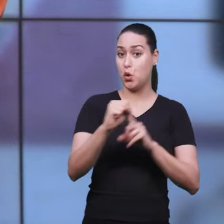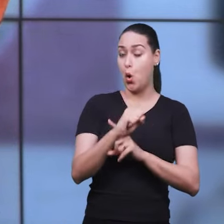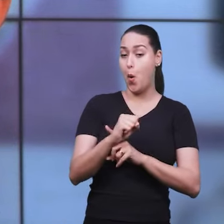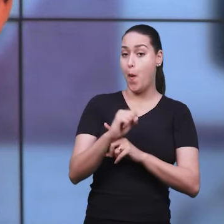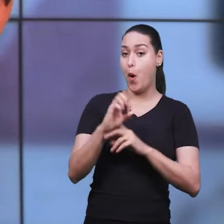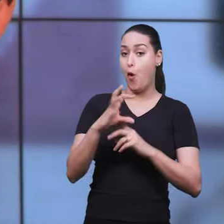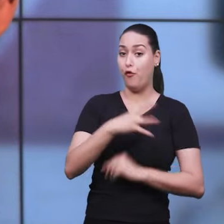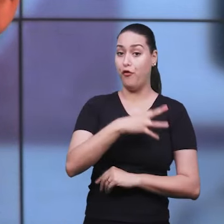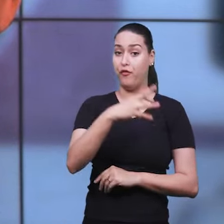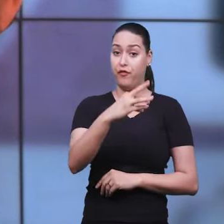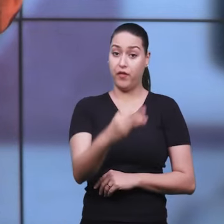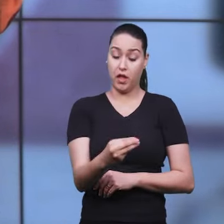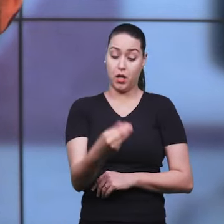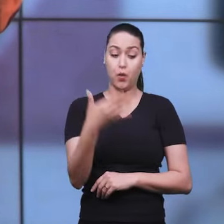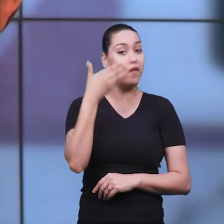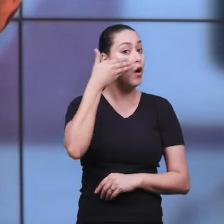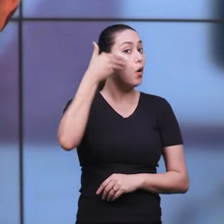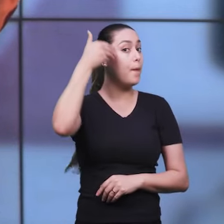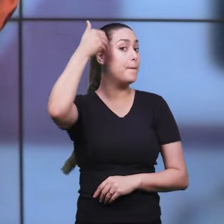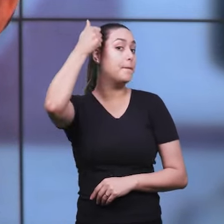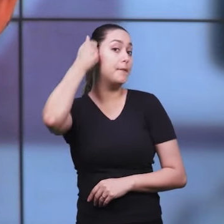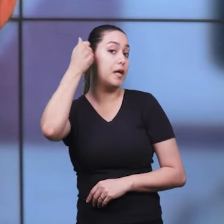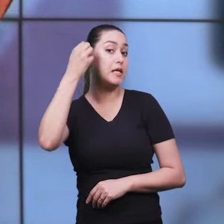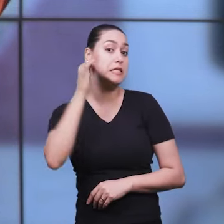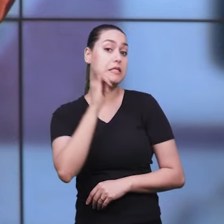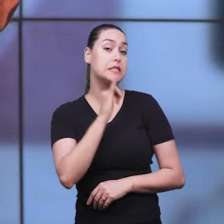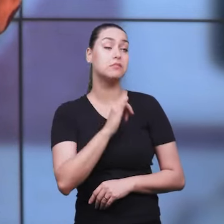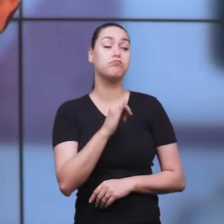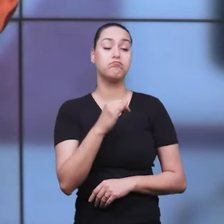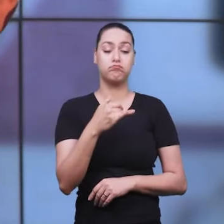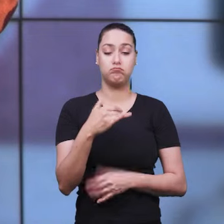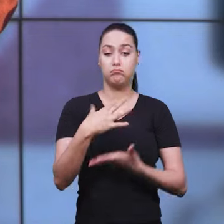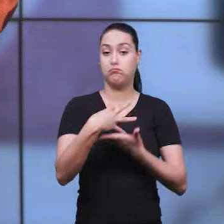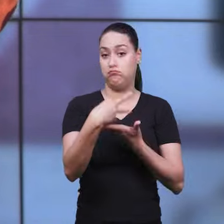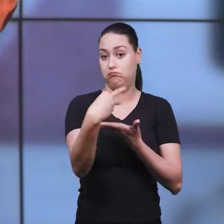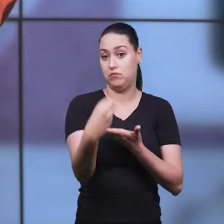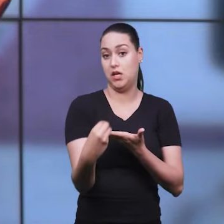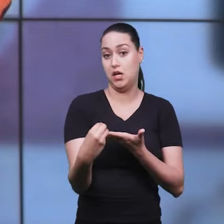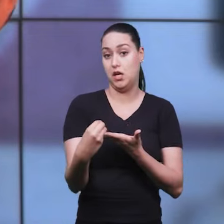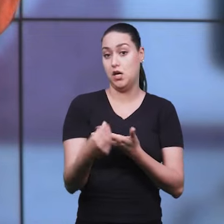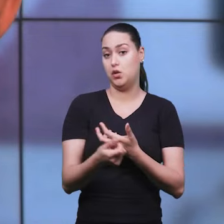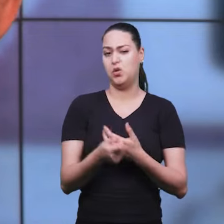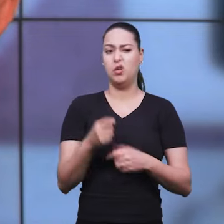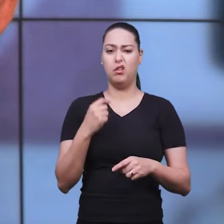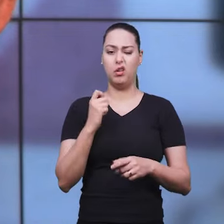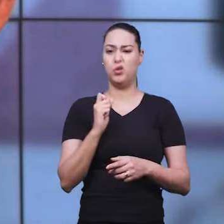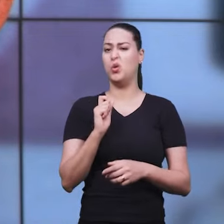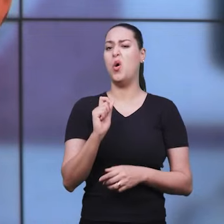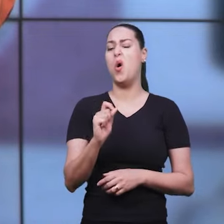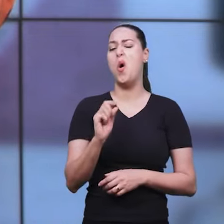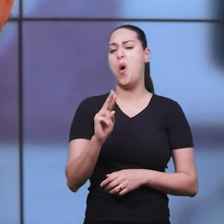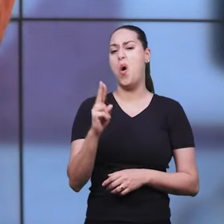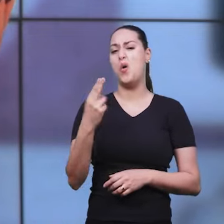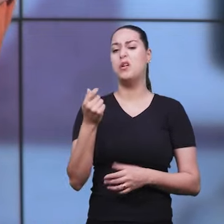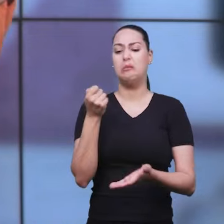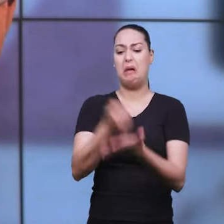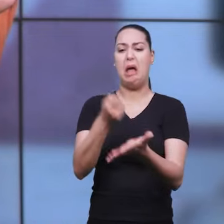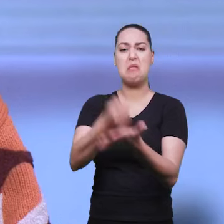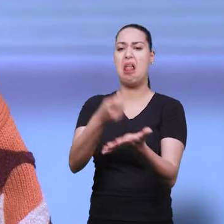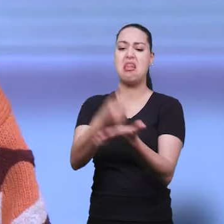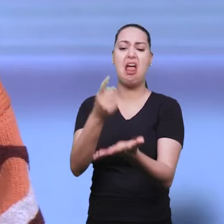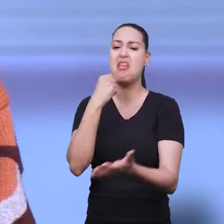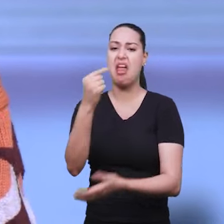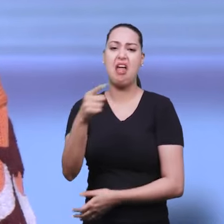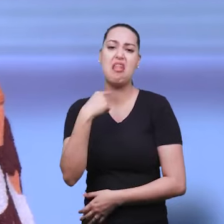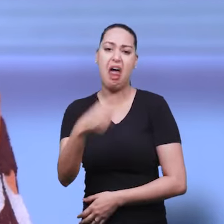Os nossos filhos vão seguir muito mais o nosso exemplo, aquilo que nós fazemos, do que o nosso falar, os nossos